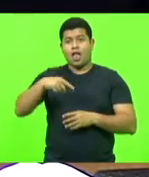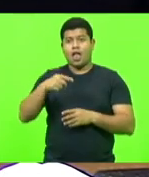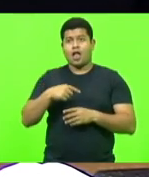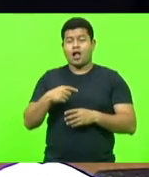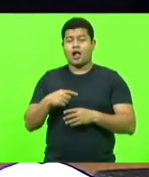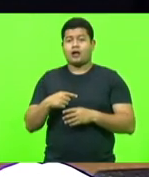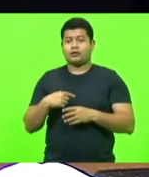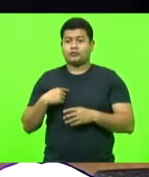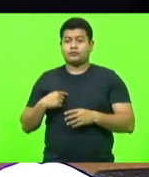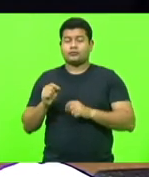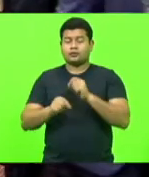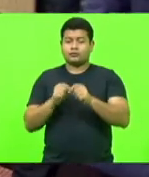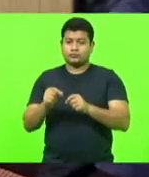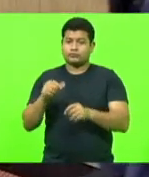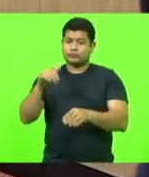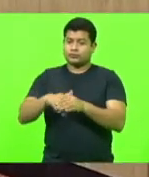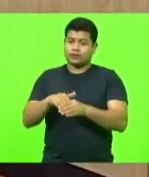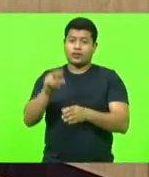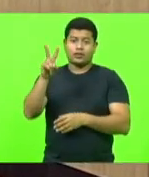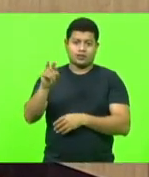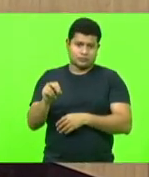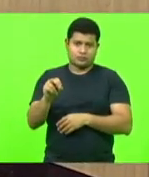senhor presidente.